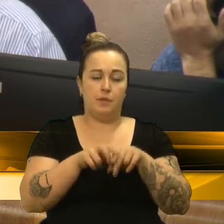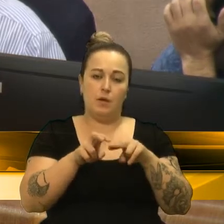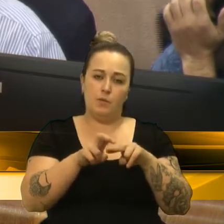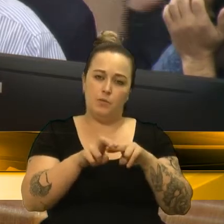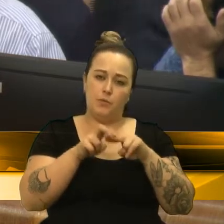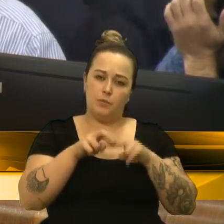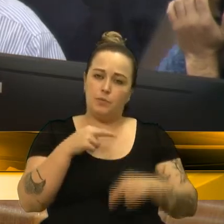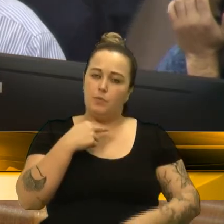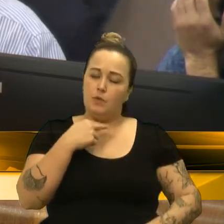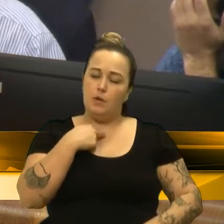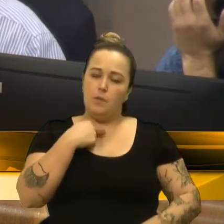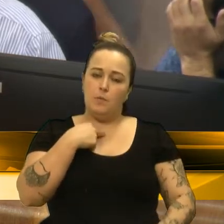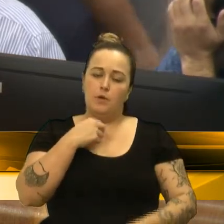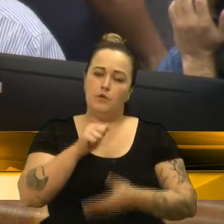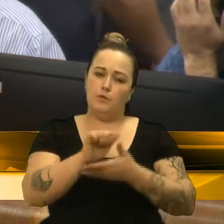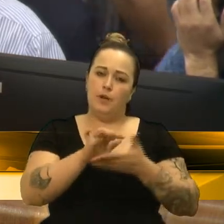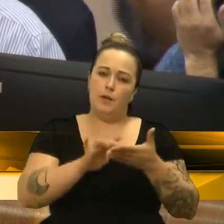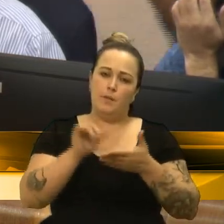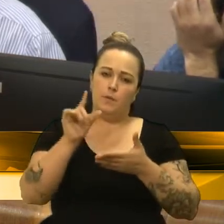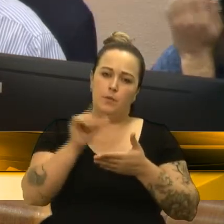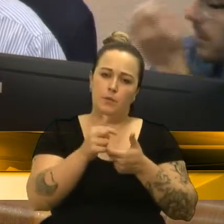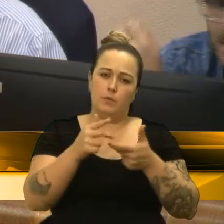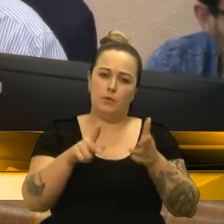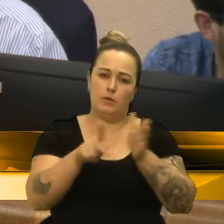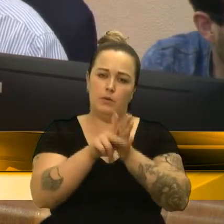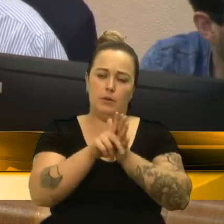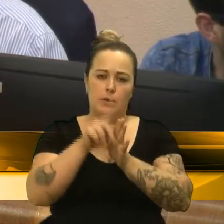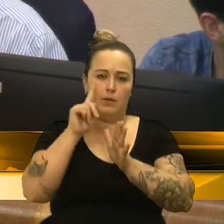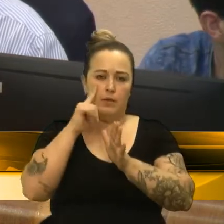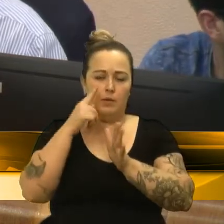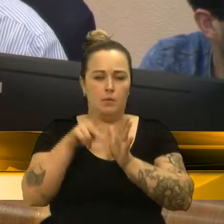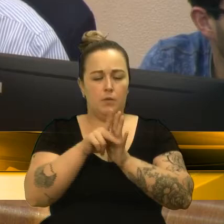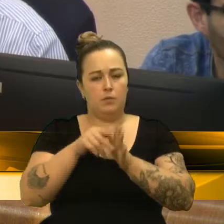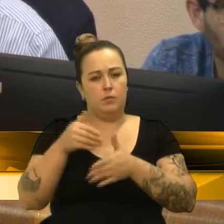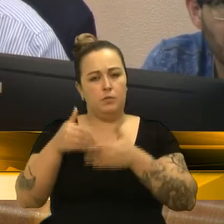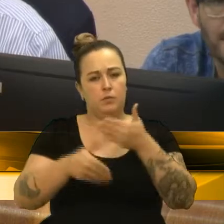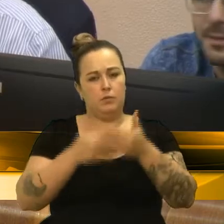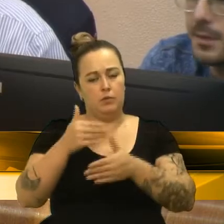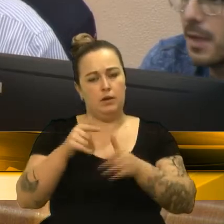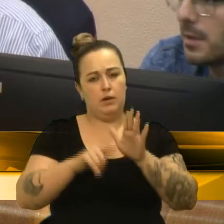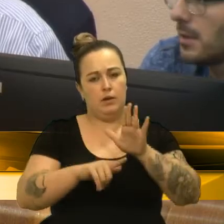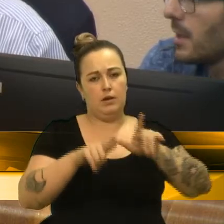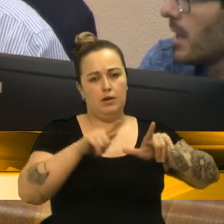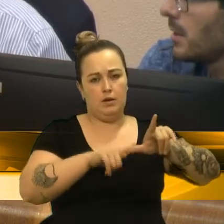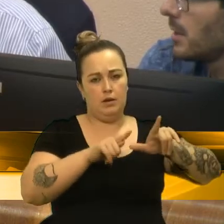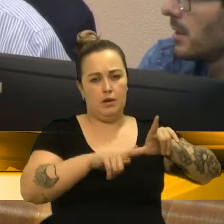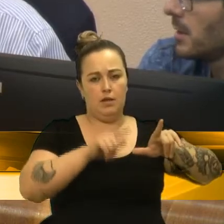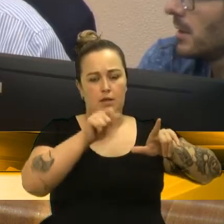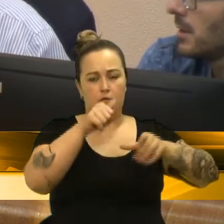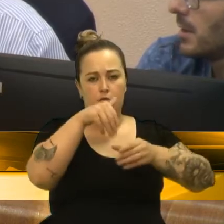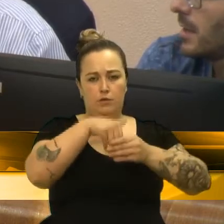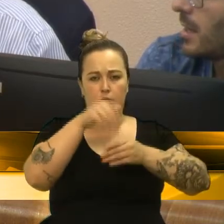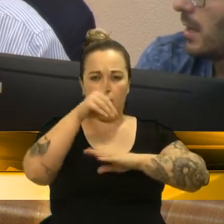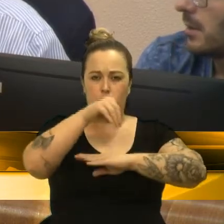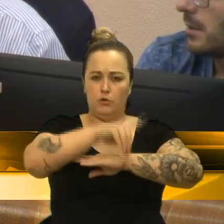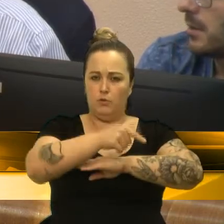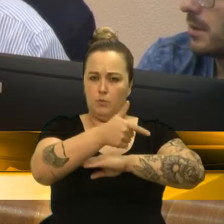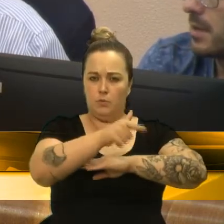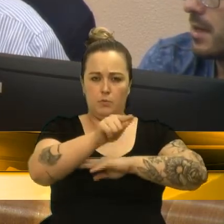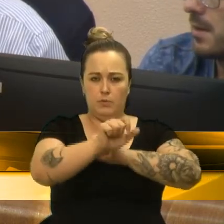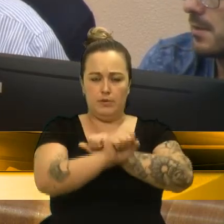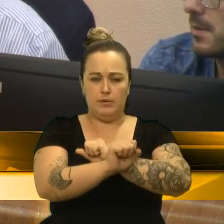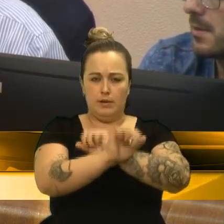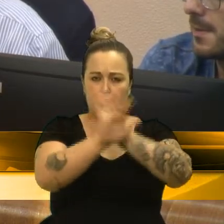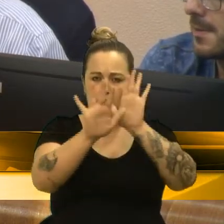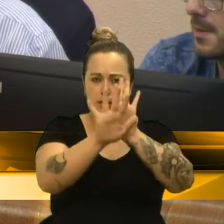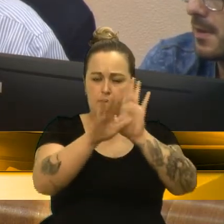não se pode avaliar e tampouco ter ciência acerca da correção do procedimento, se não vejamos. Letra A. Ordem do dia. Não há clareza quanto à